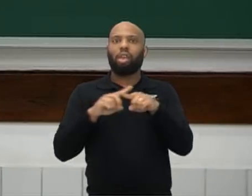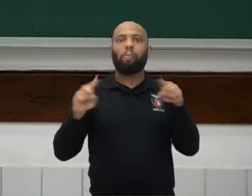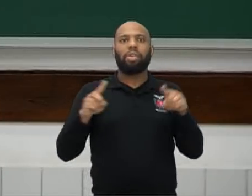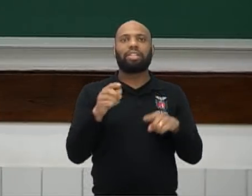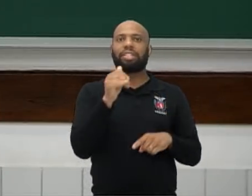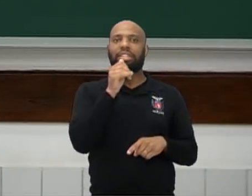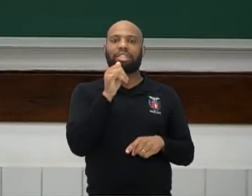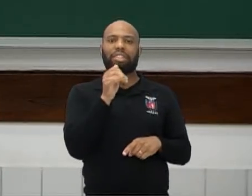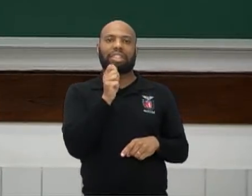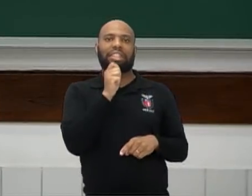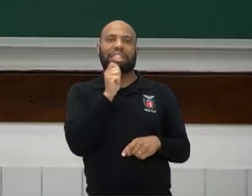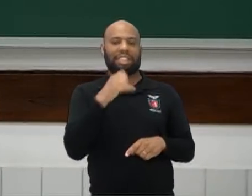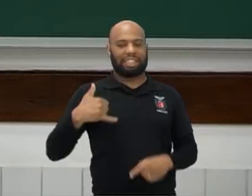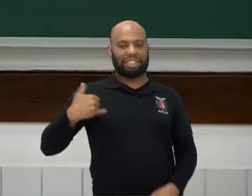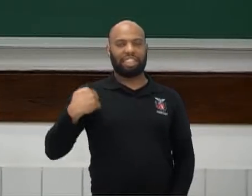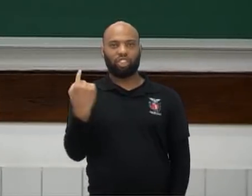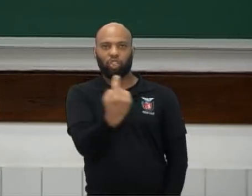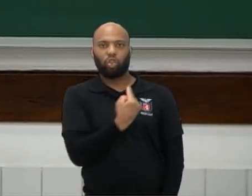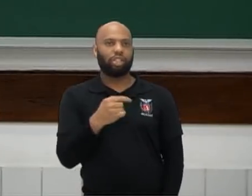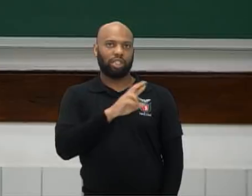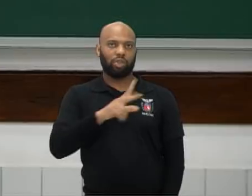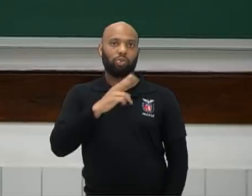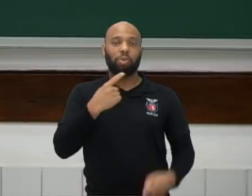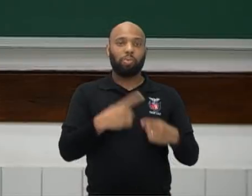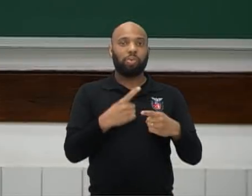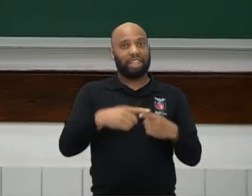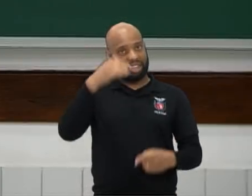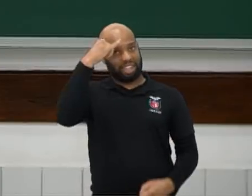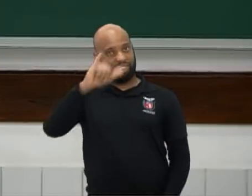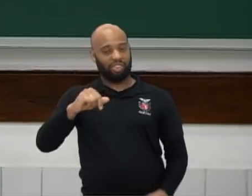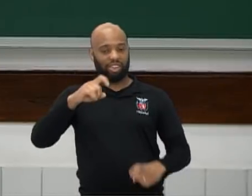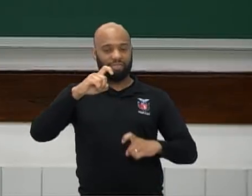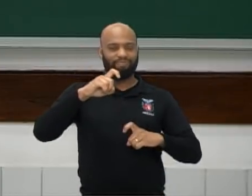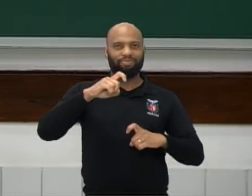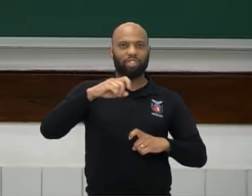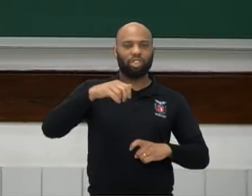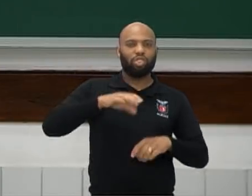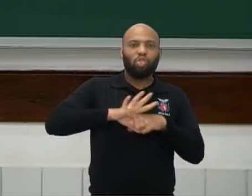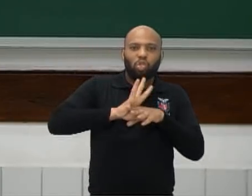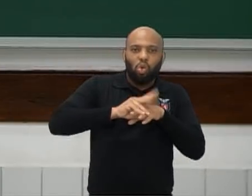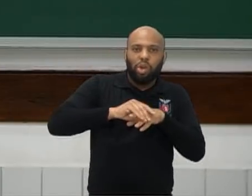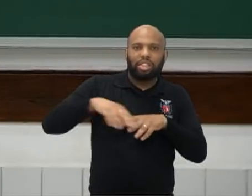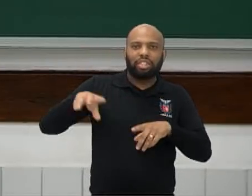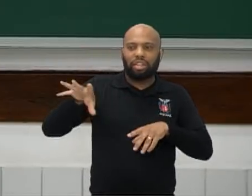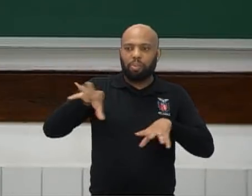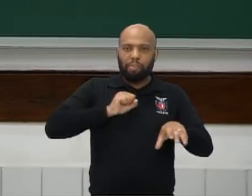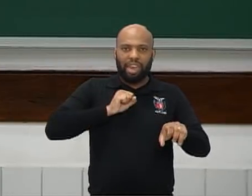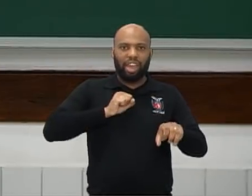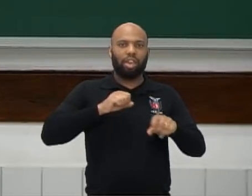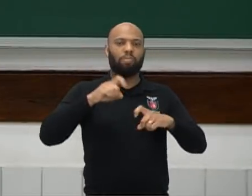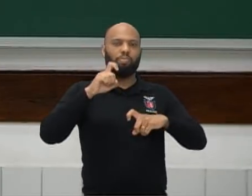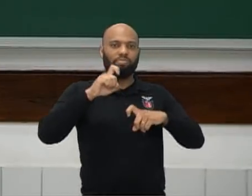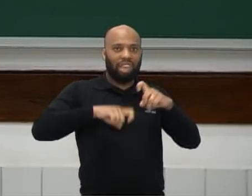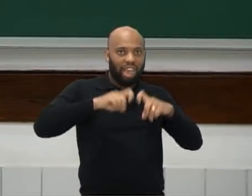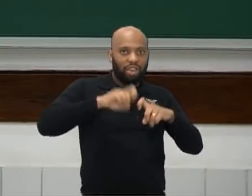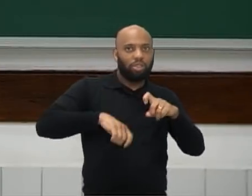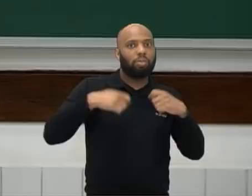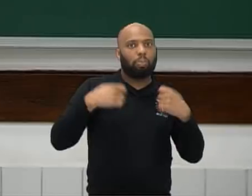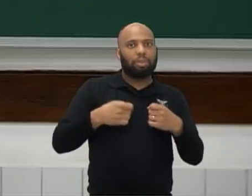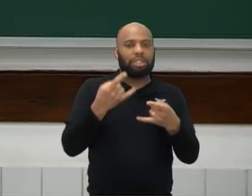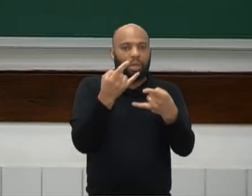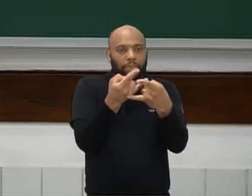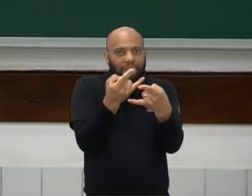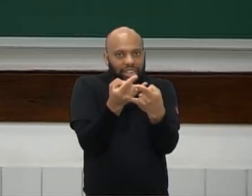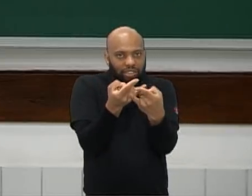da nossa idade, né, pessoal? Por quê? Para prevenir doenças sexualmente transmissíveis, correto é o uso do preservativo durante a relação